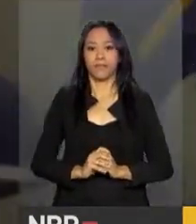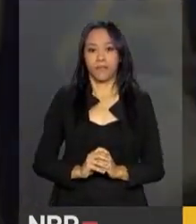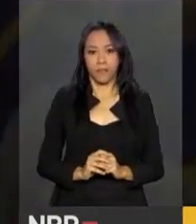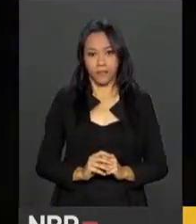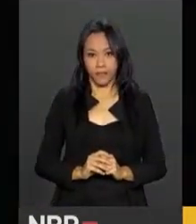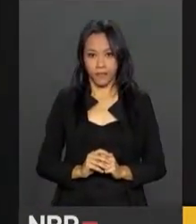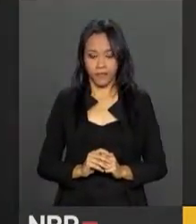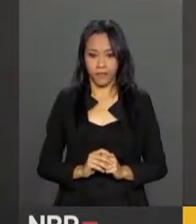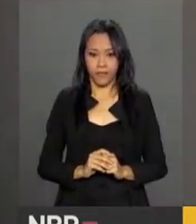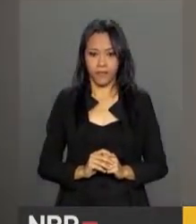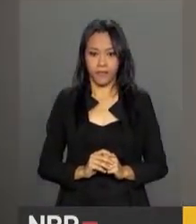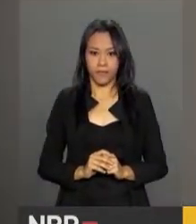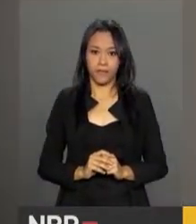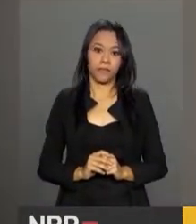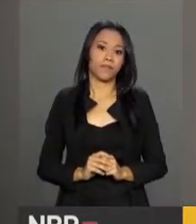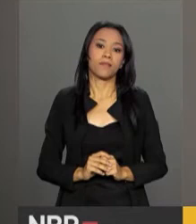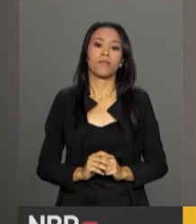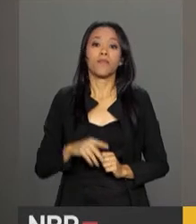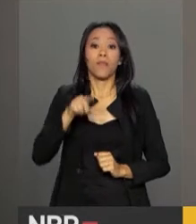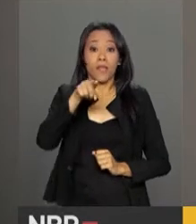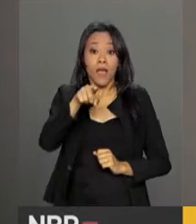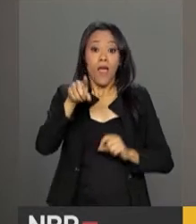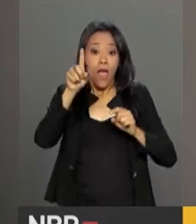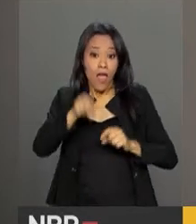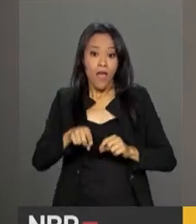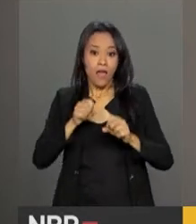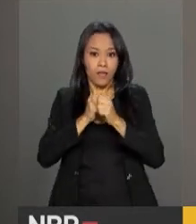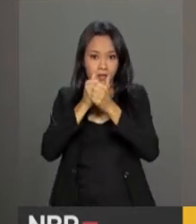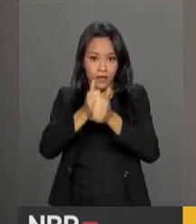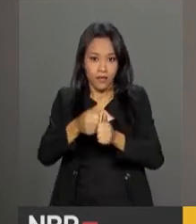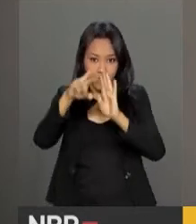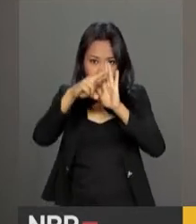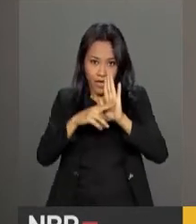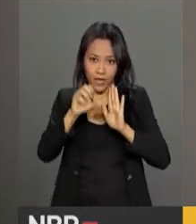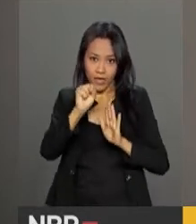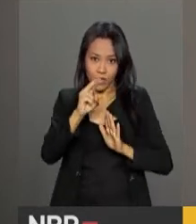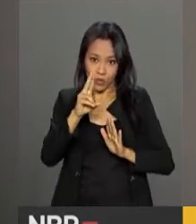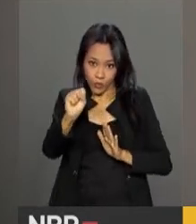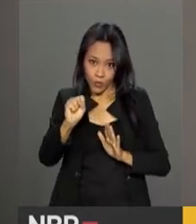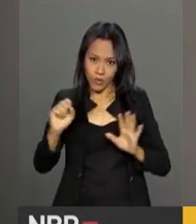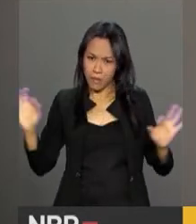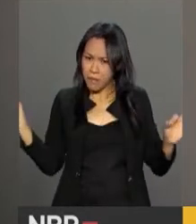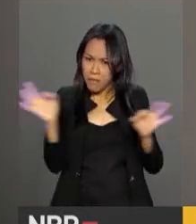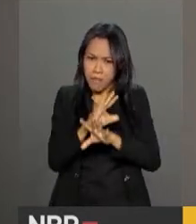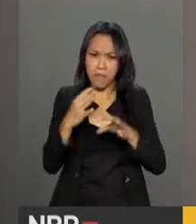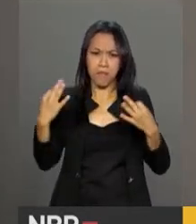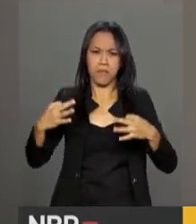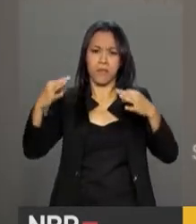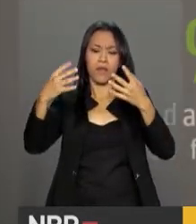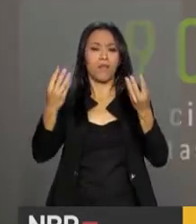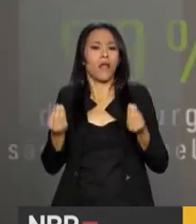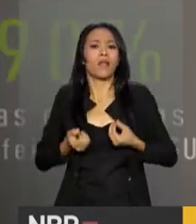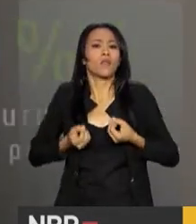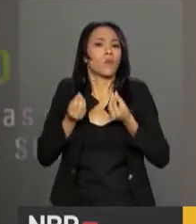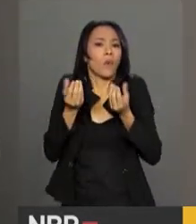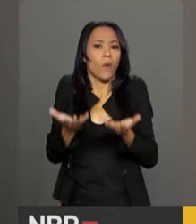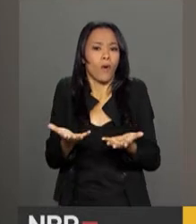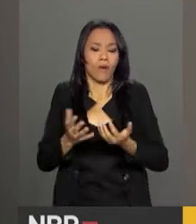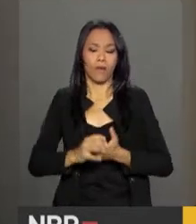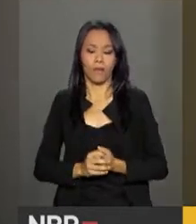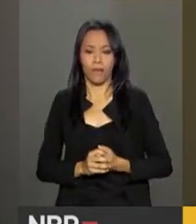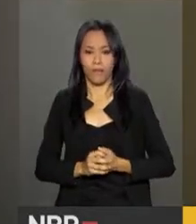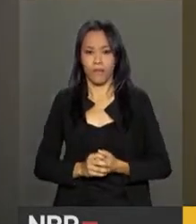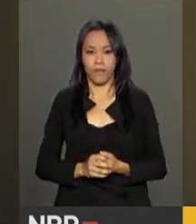o nacional de transplantes é baseado no sus sistema único de saúde é completo no processo de doação